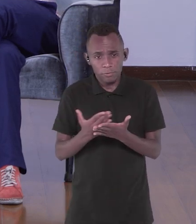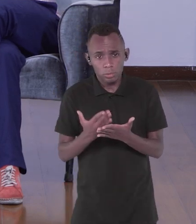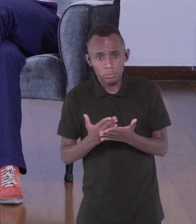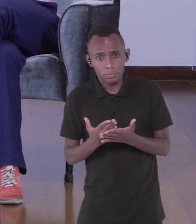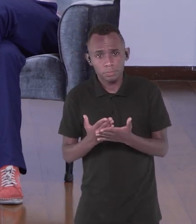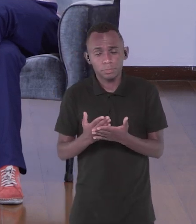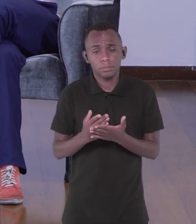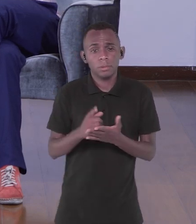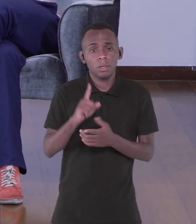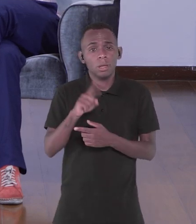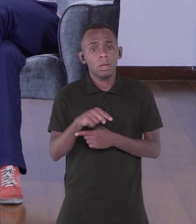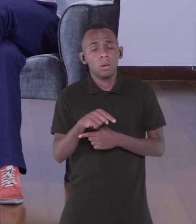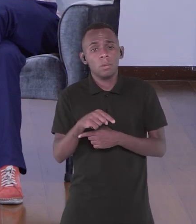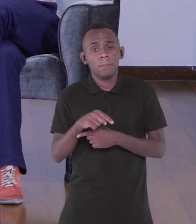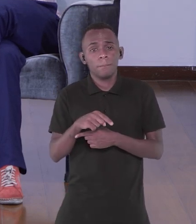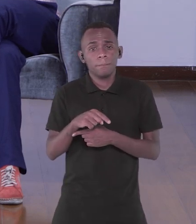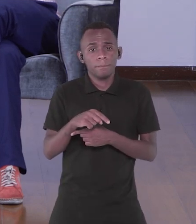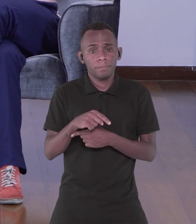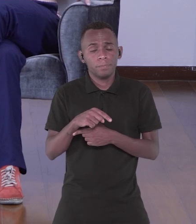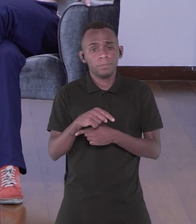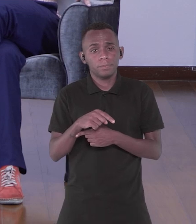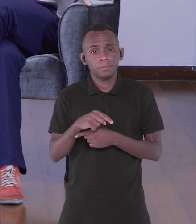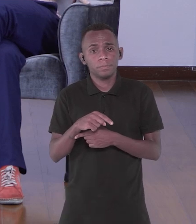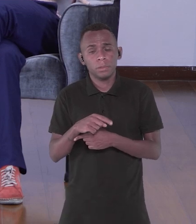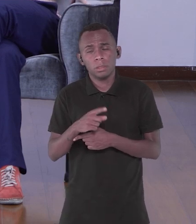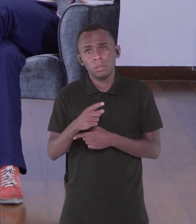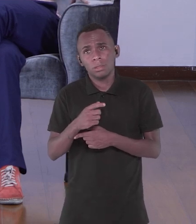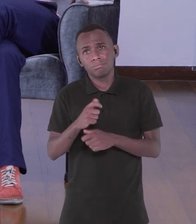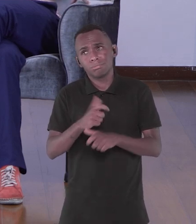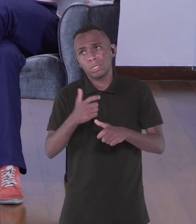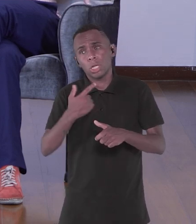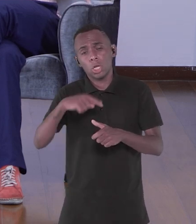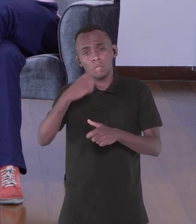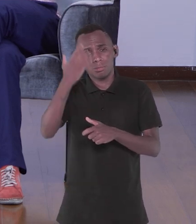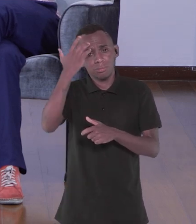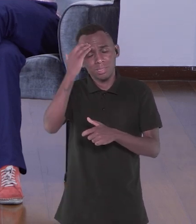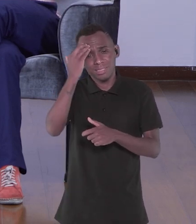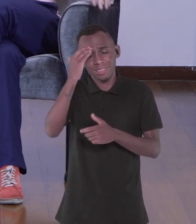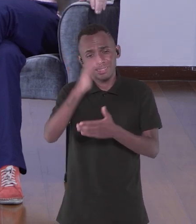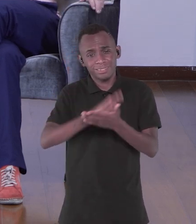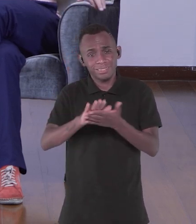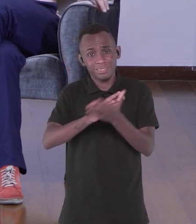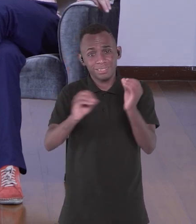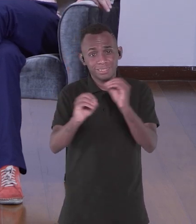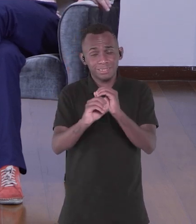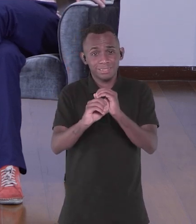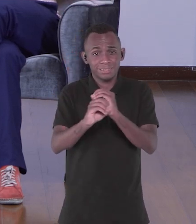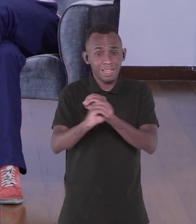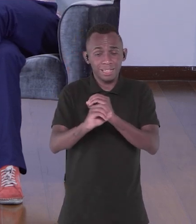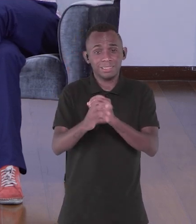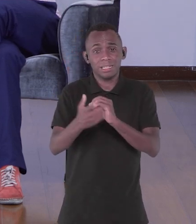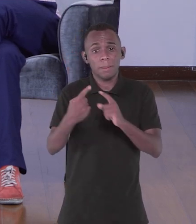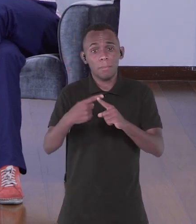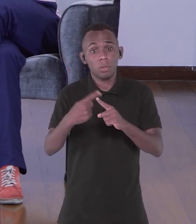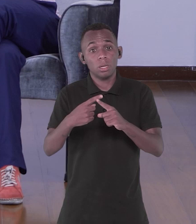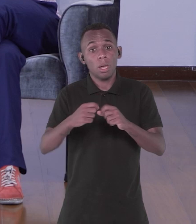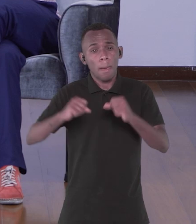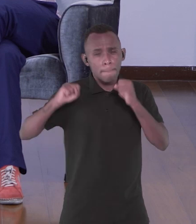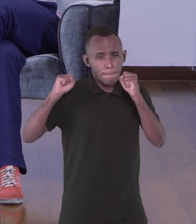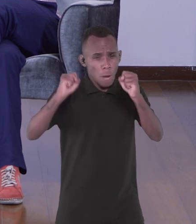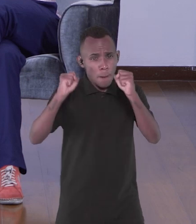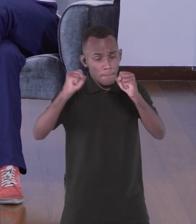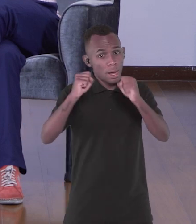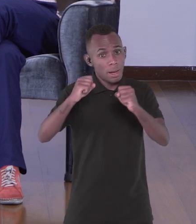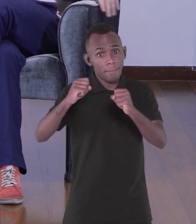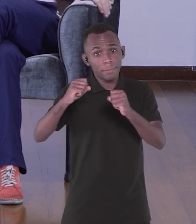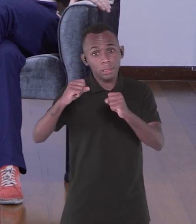que é uma parte que muitas vezes a gente não entende, que a torcida tem um papel gigantesco. E eu sei, e é